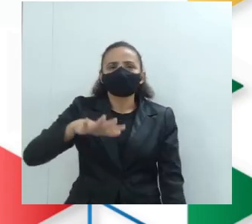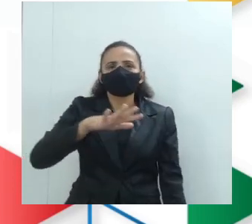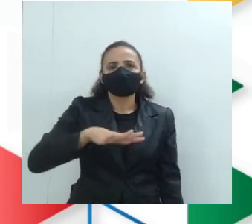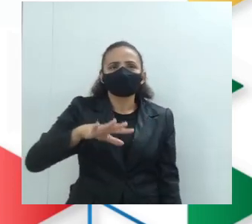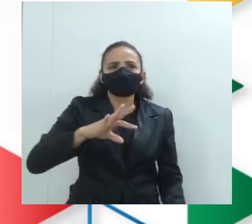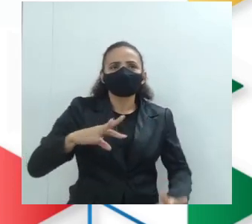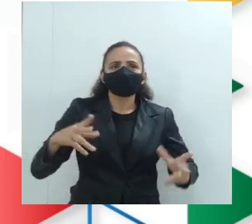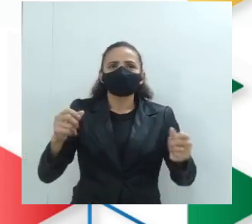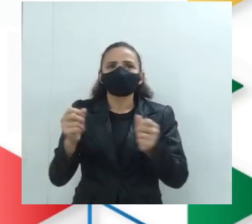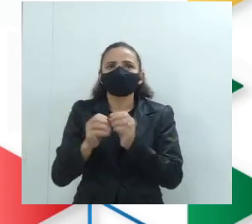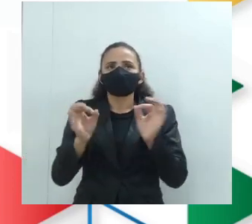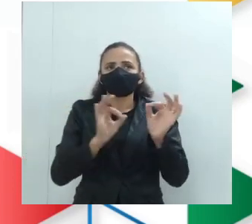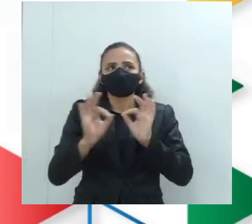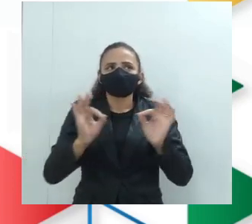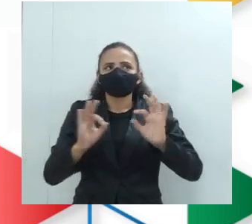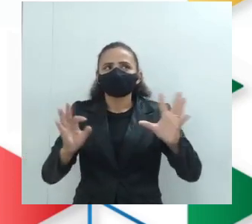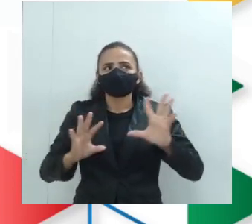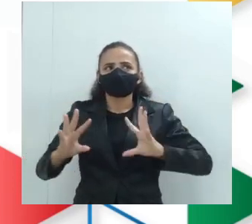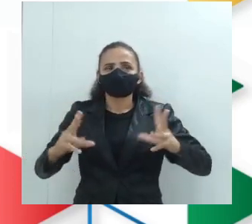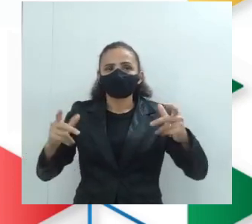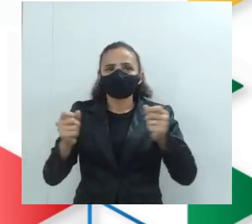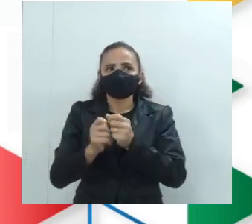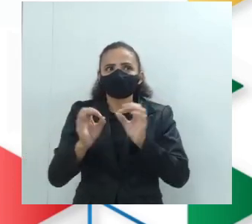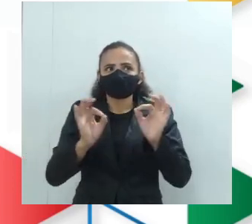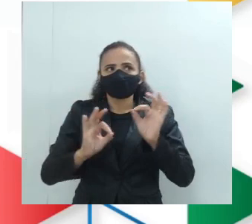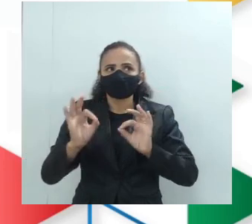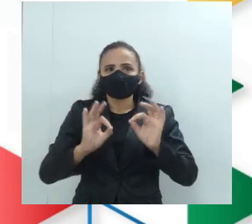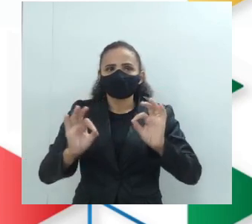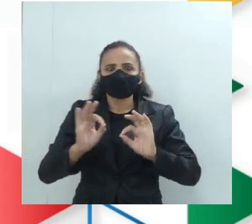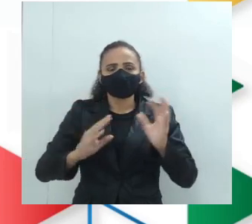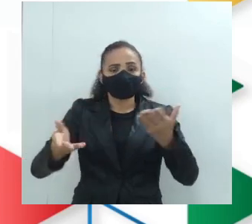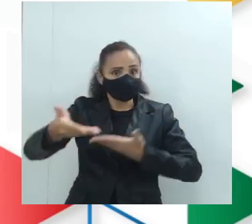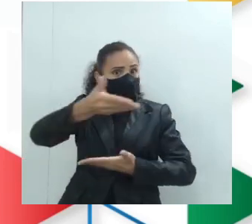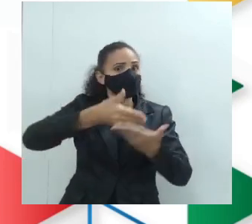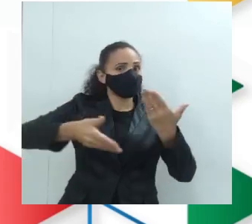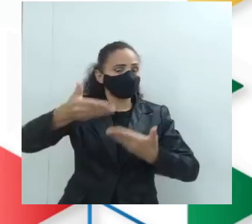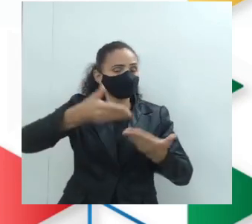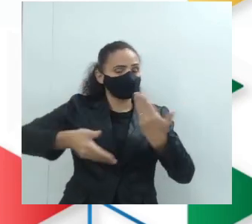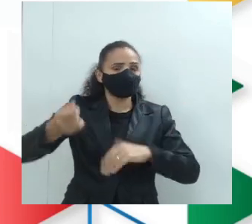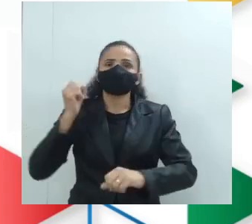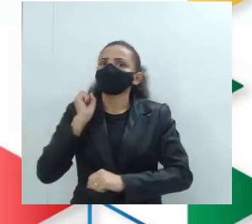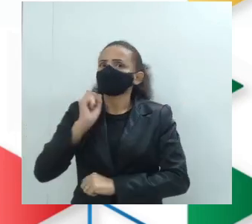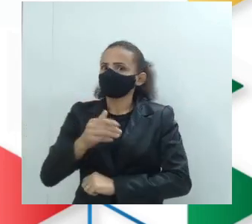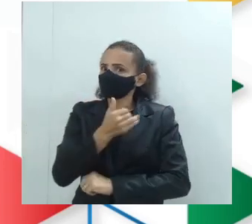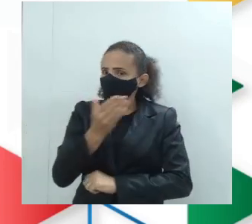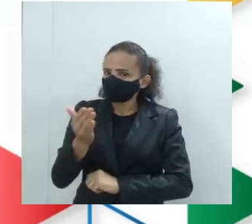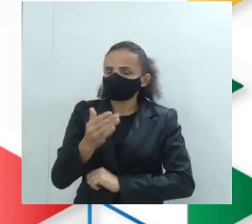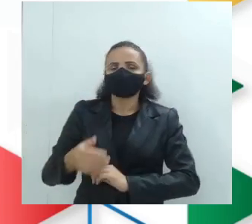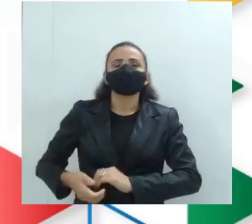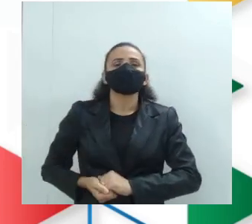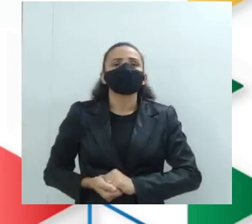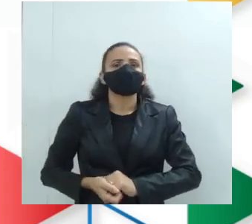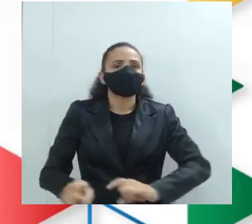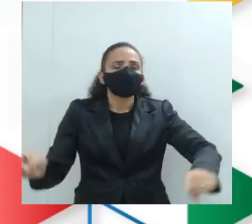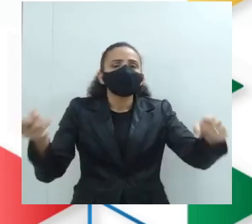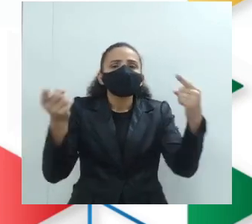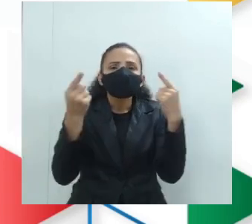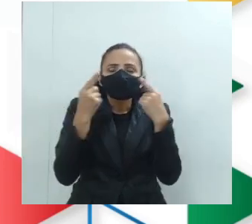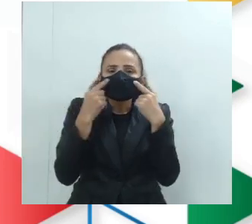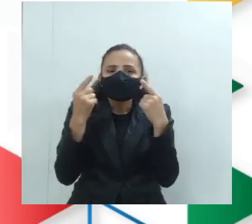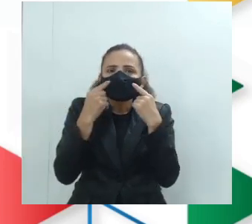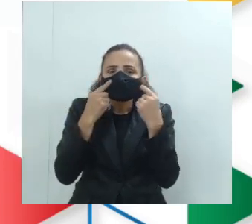voltou agora para o slide para a gente trabalhar, para a gente ver a relação da questão, tá bom? Então vamos lá. Ó, preste atenção.